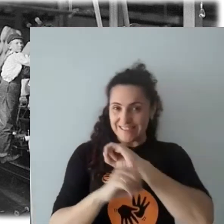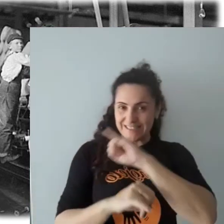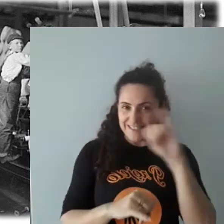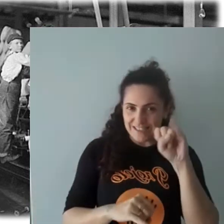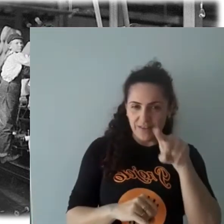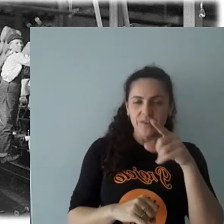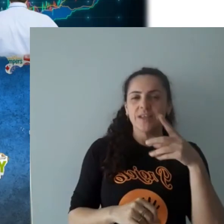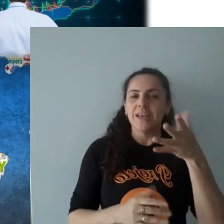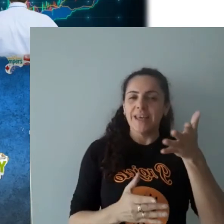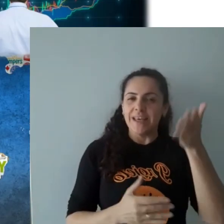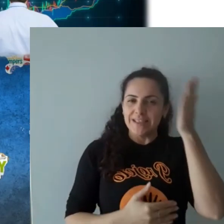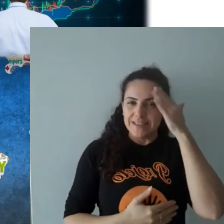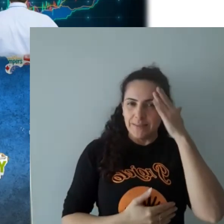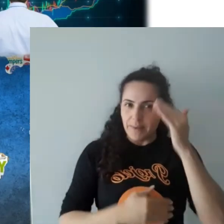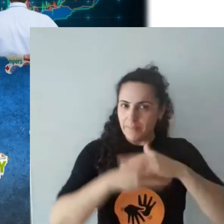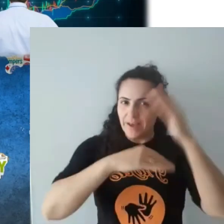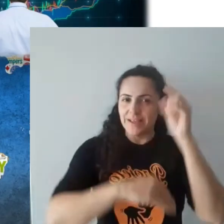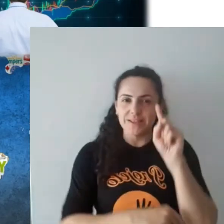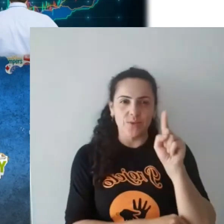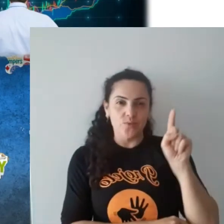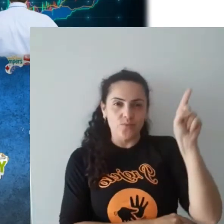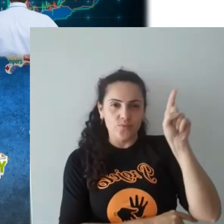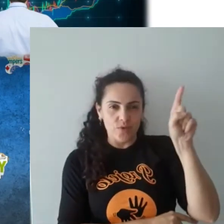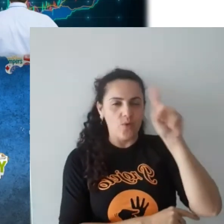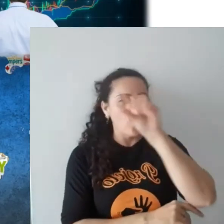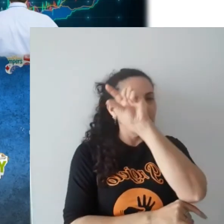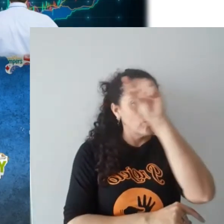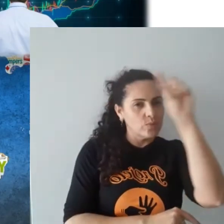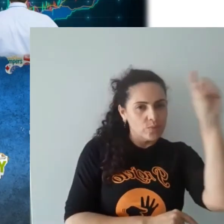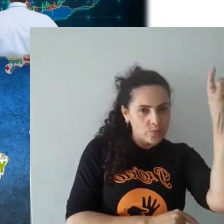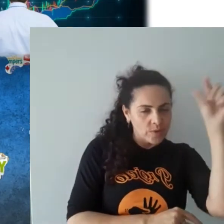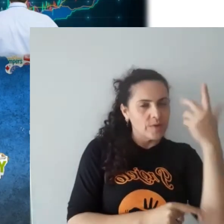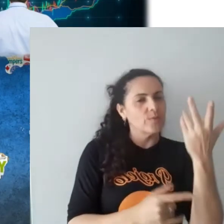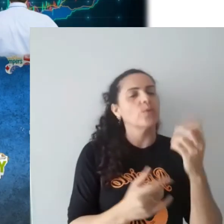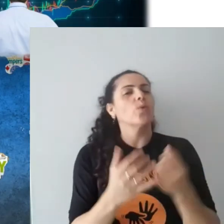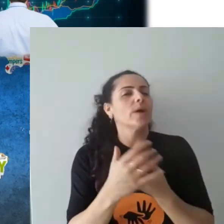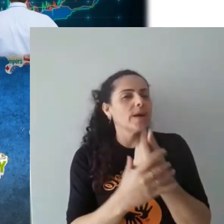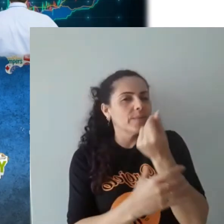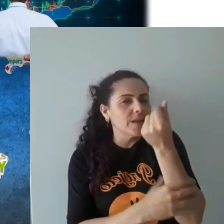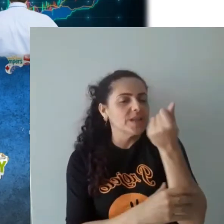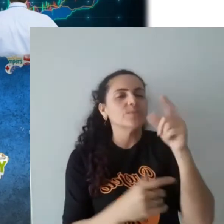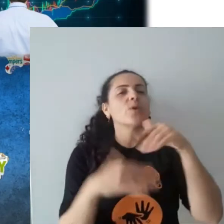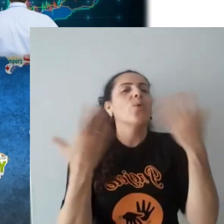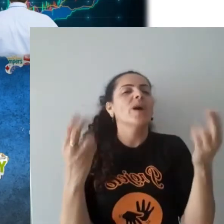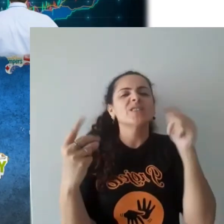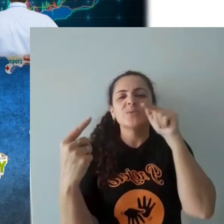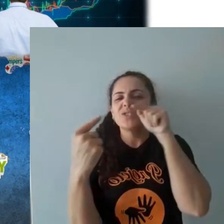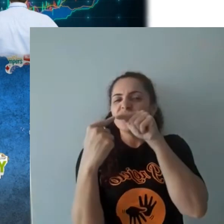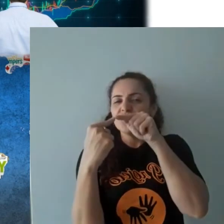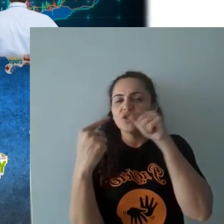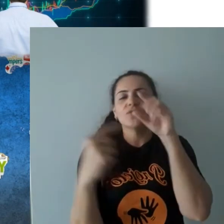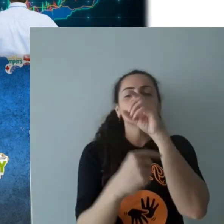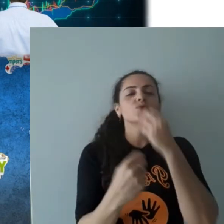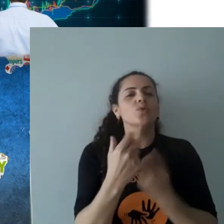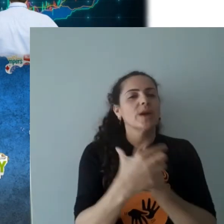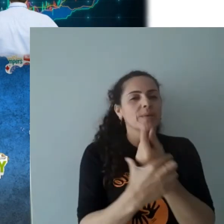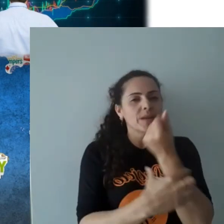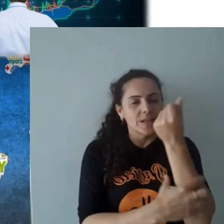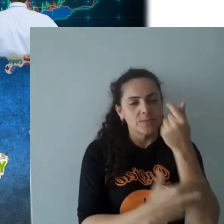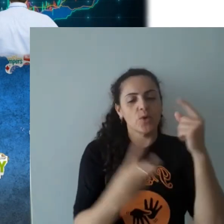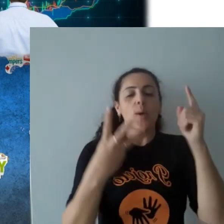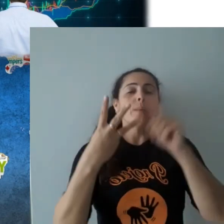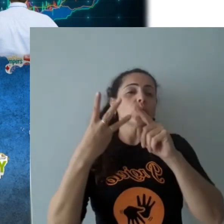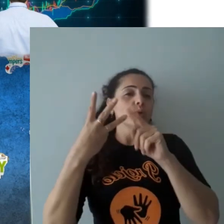os objetivos dele. Pessoal, por último, então, a gente tem a terceira fase do capitalismo, que é a fase em que nós vivemos, onde o que